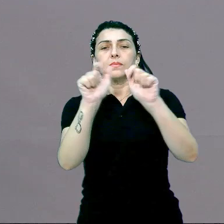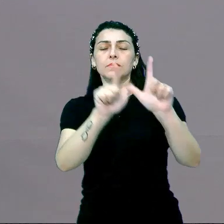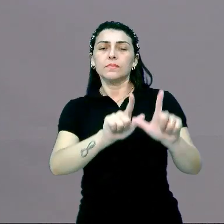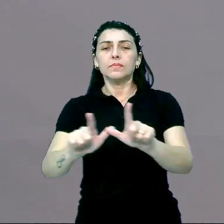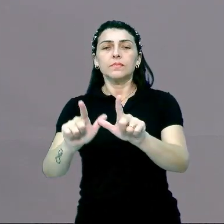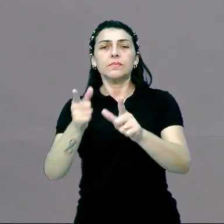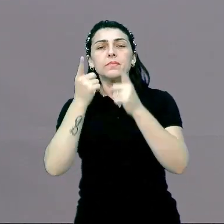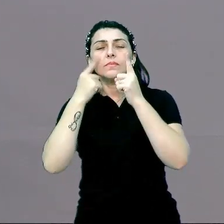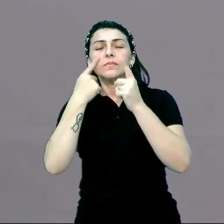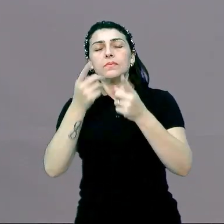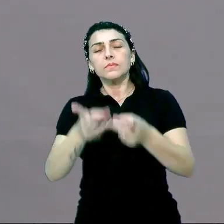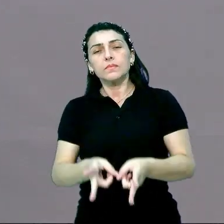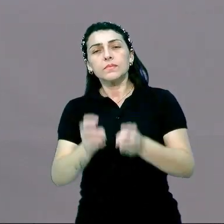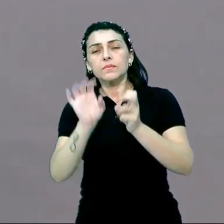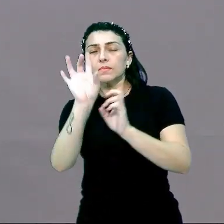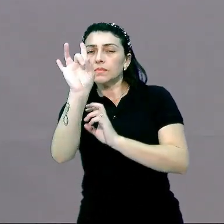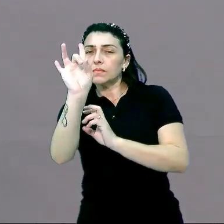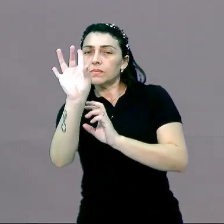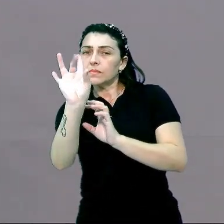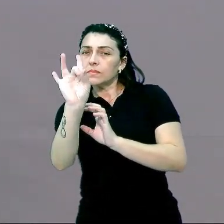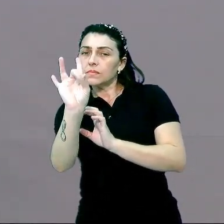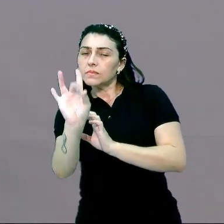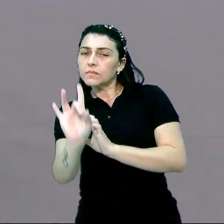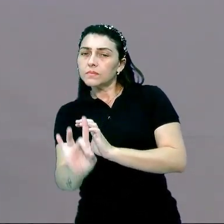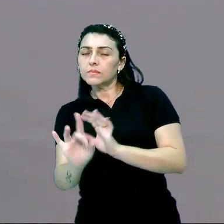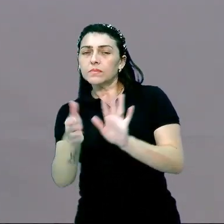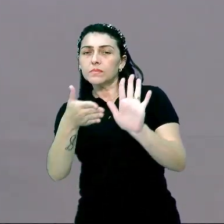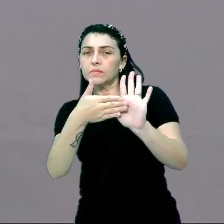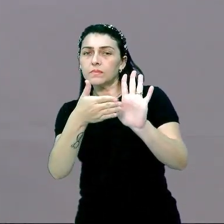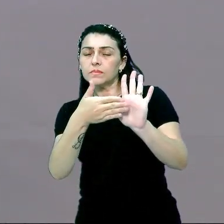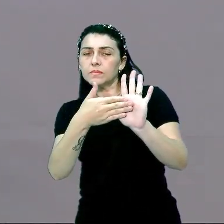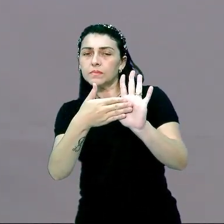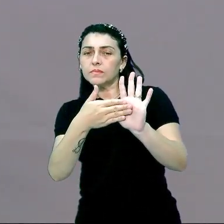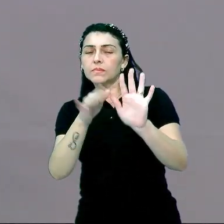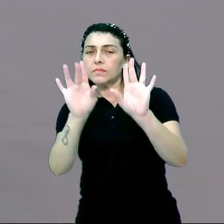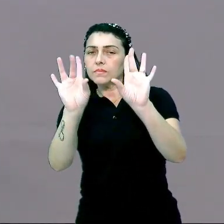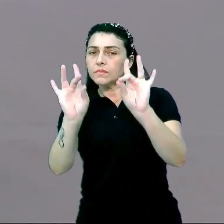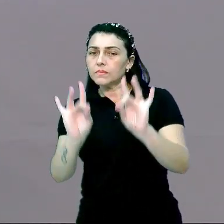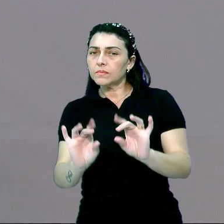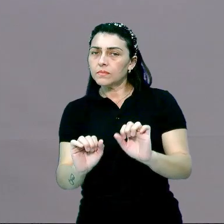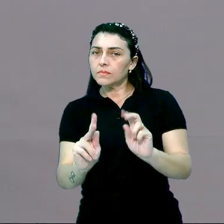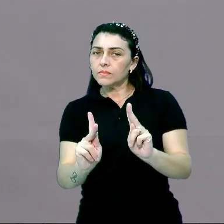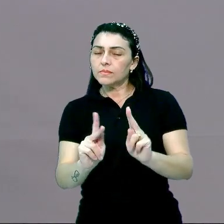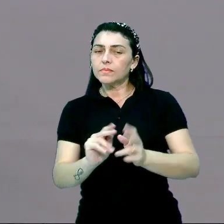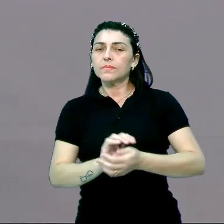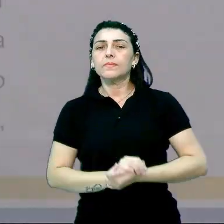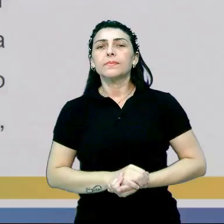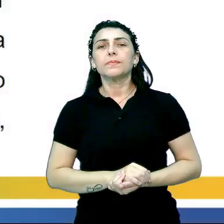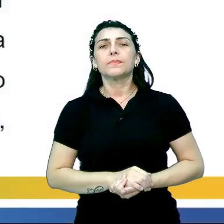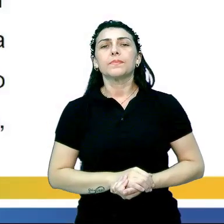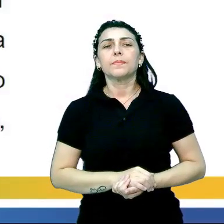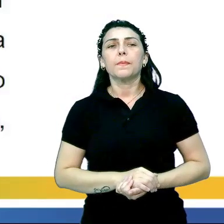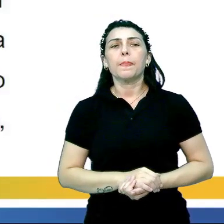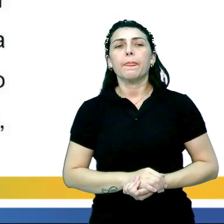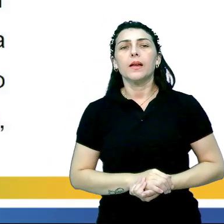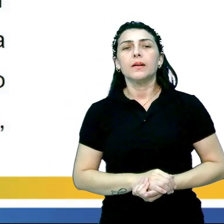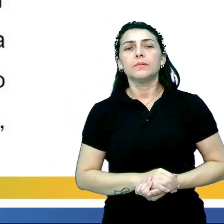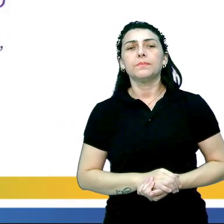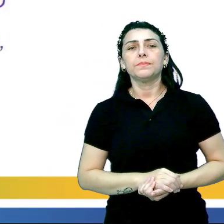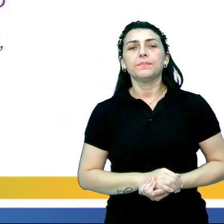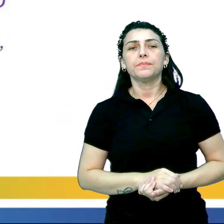nós vamos observar cada tópico da proposta de intervenção, ok? Então, vamos lá.